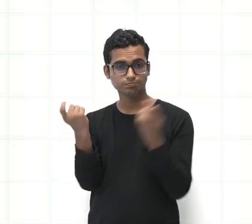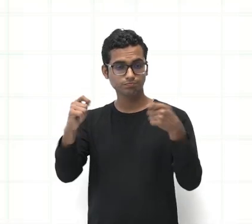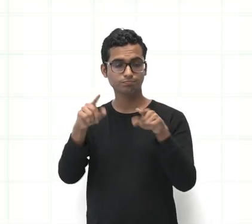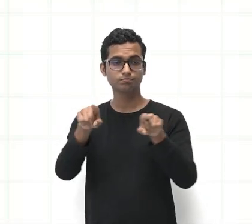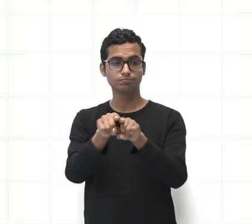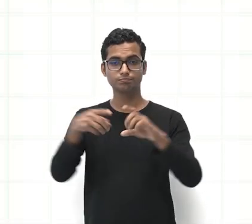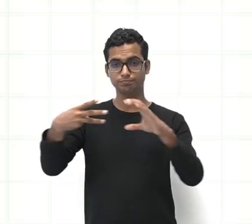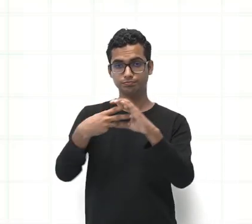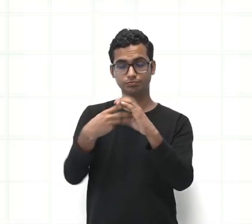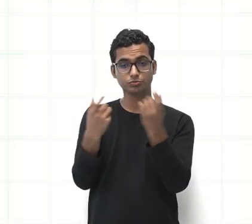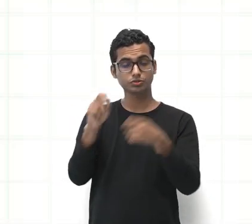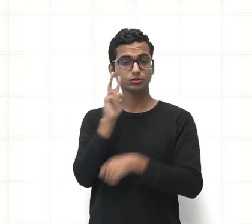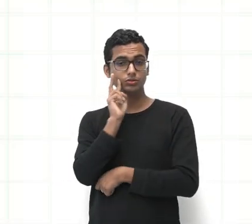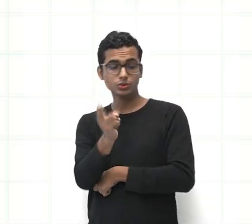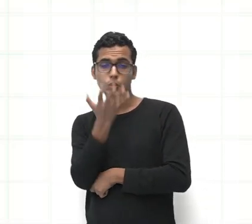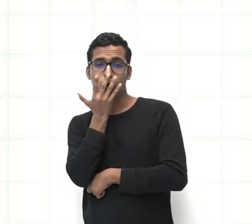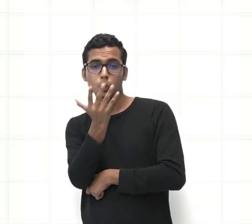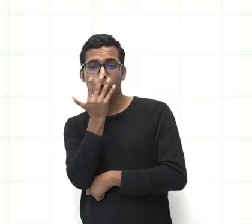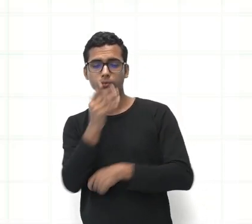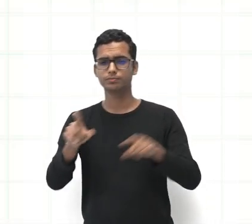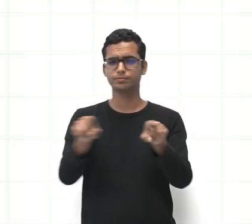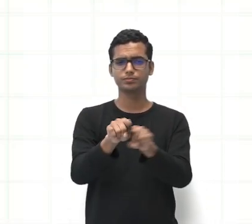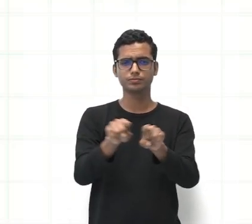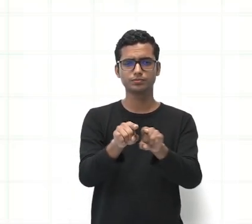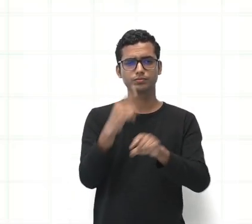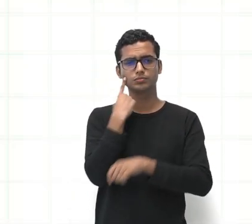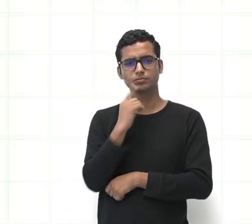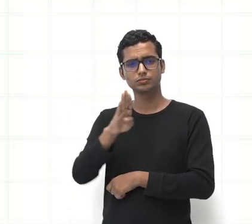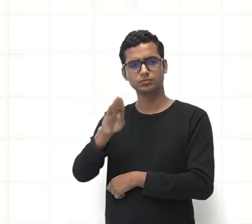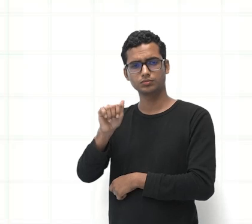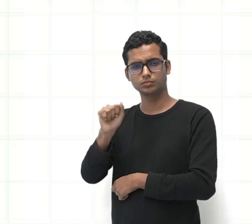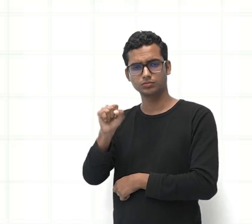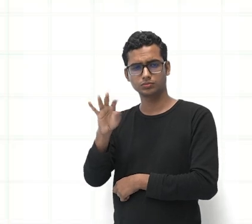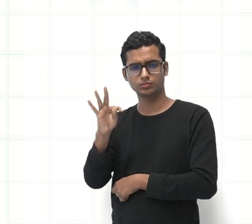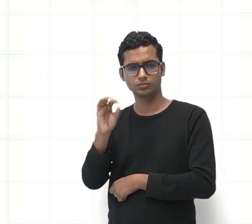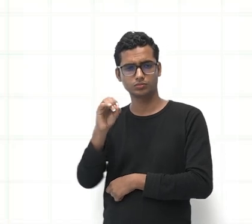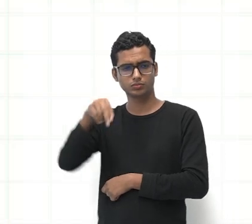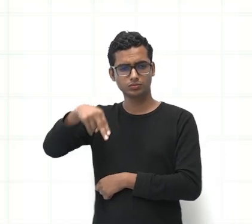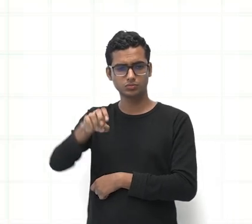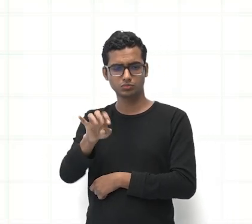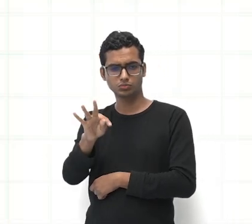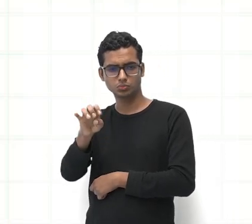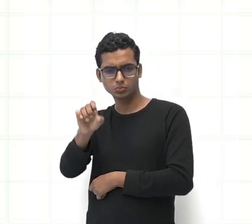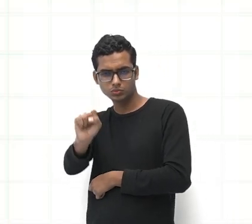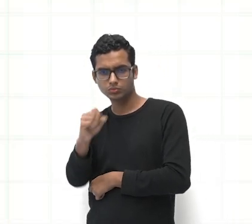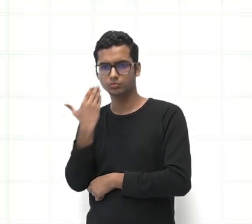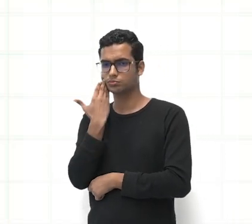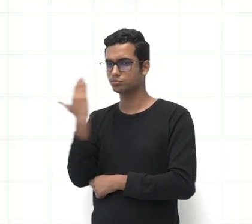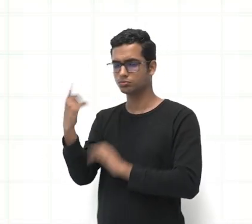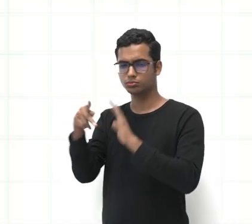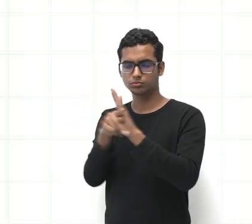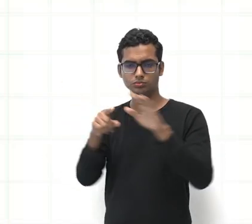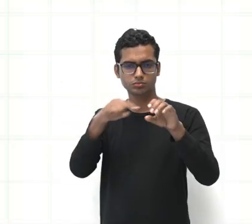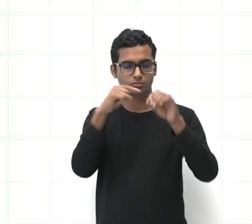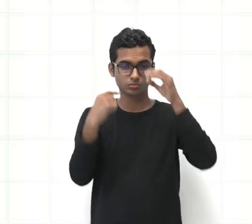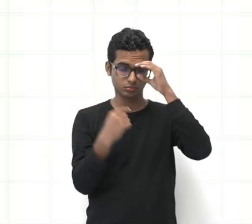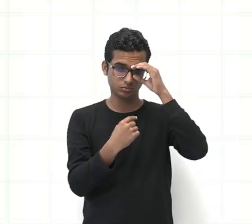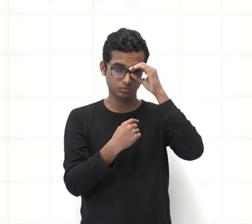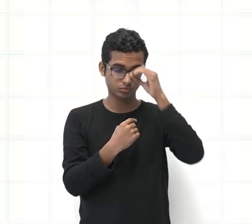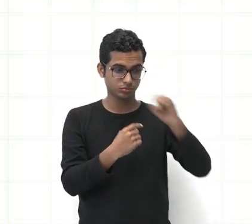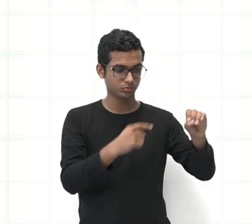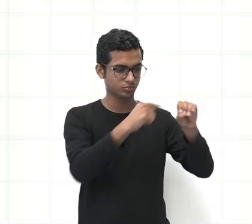permitem a visão em cores, e os bastonetes, né, que eles vão estar presentes aqui nessa parte da retina, tá bom?